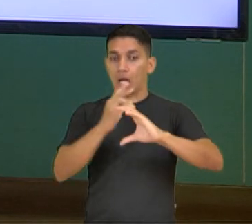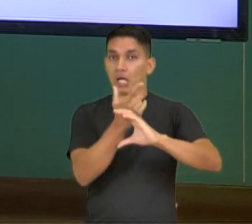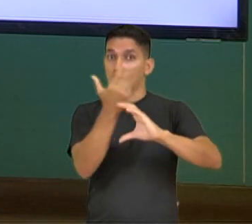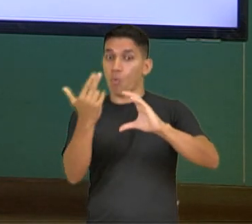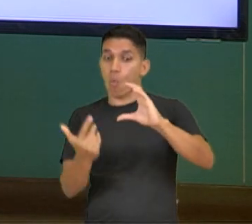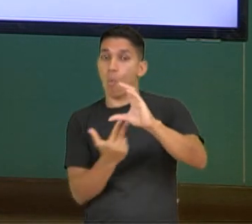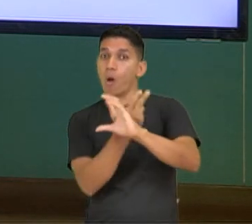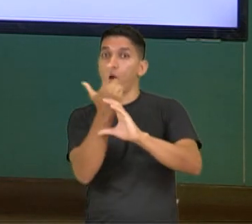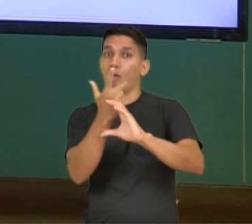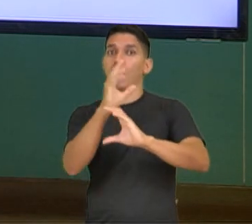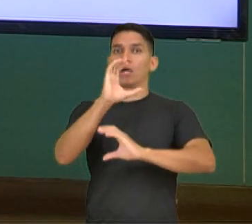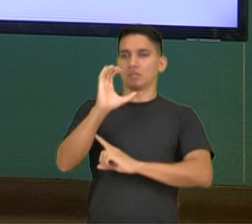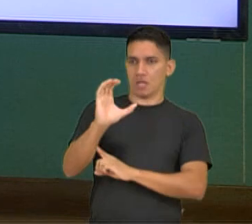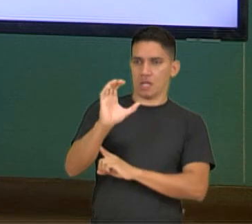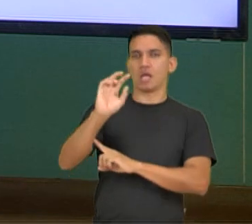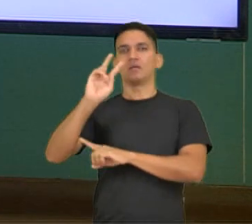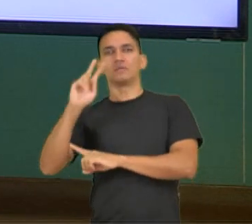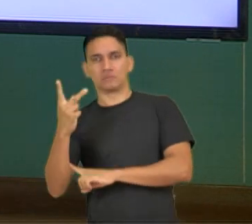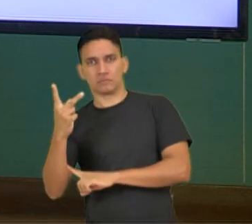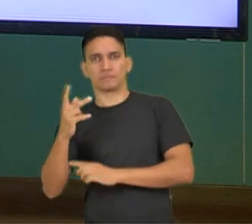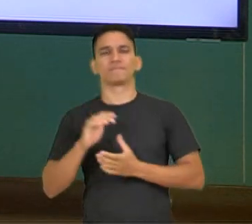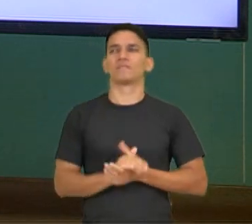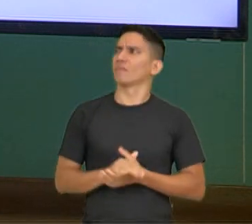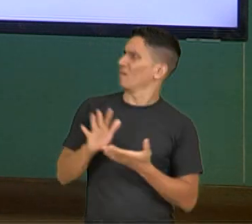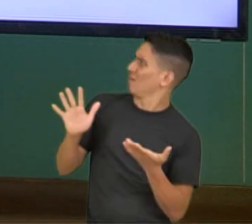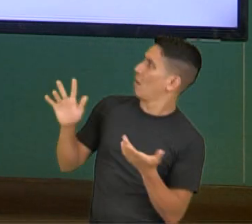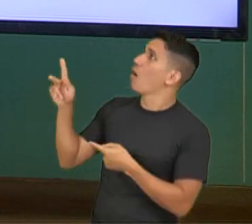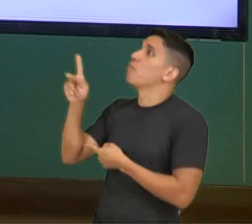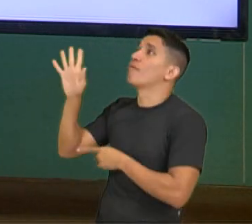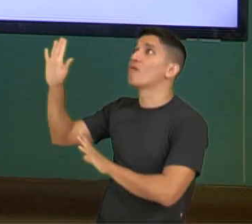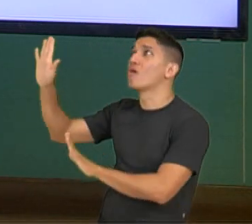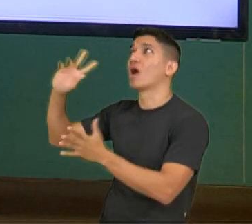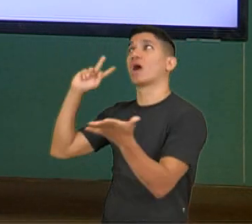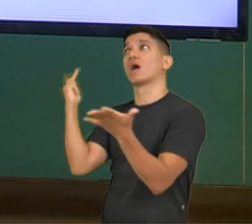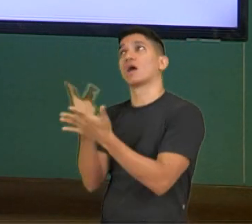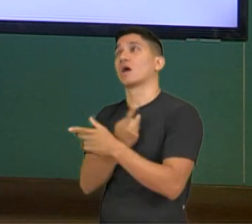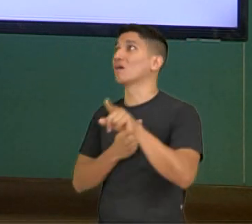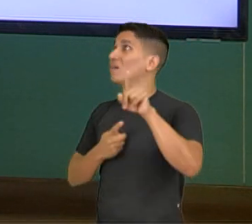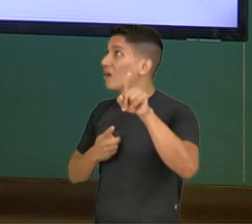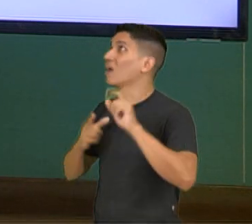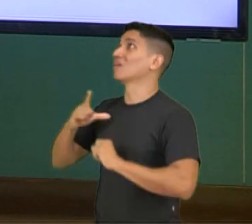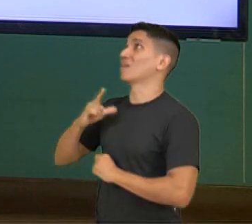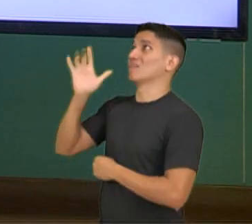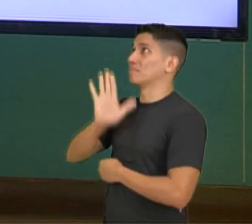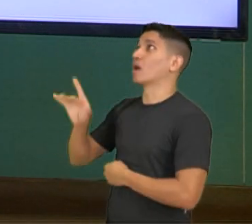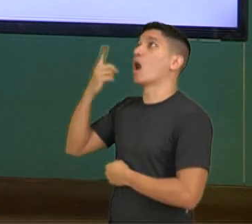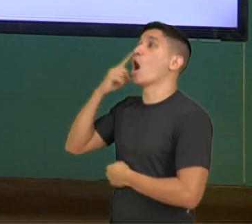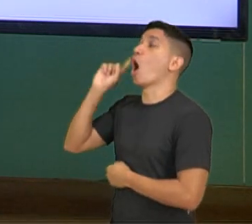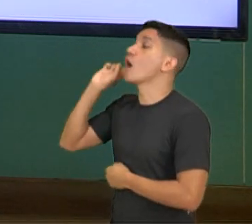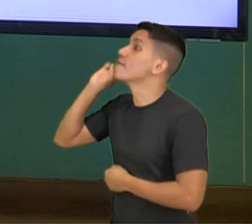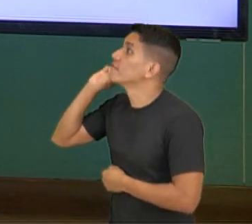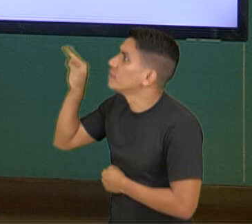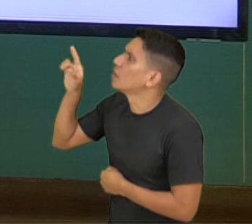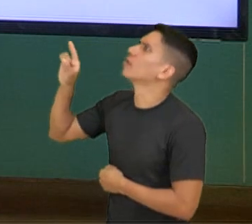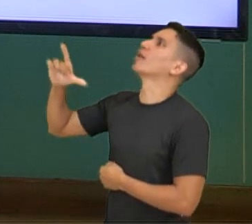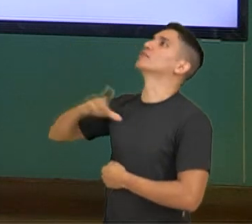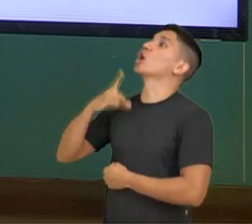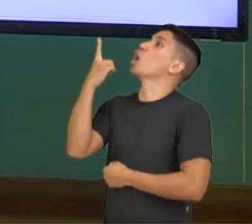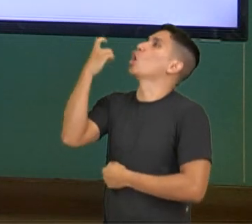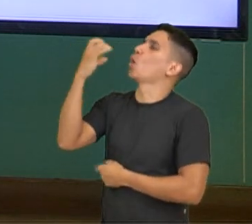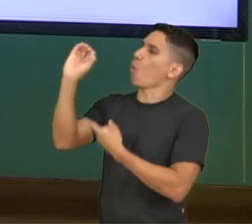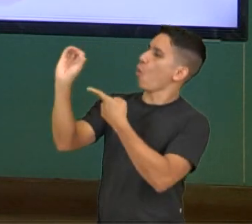e hidrogênio. Você vai dizer, professor, há um erro aí nesse slide, porque eu estou vendo